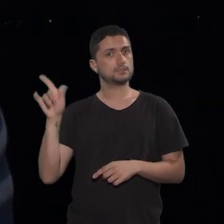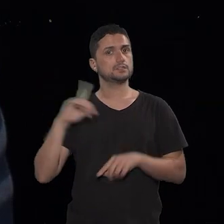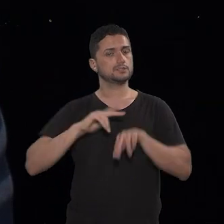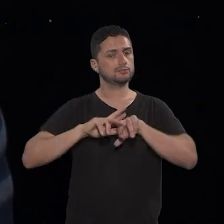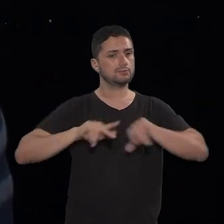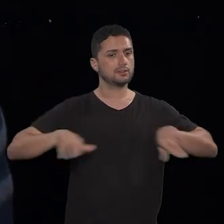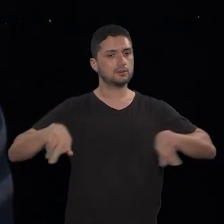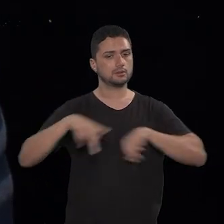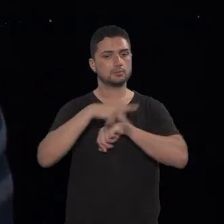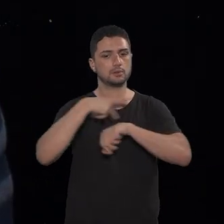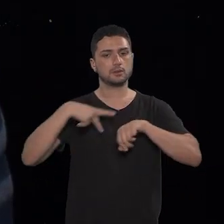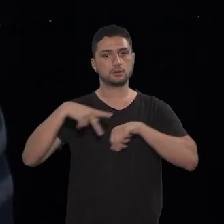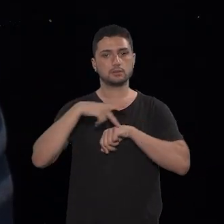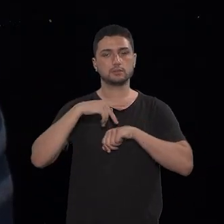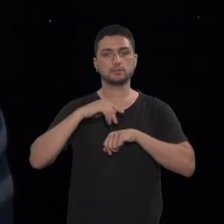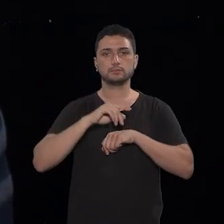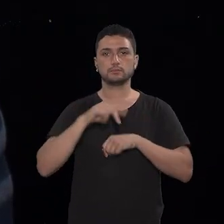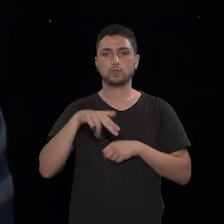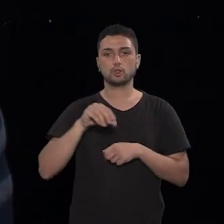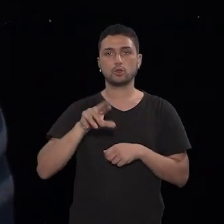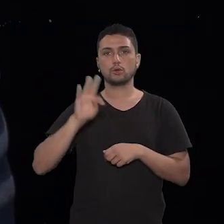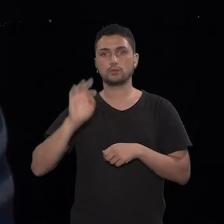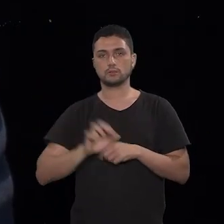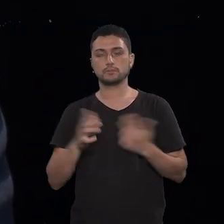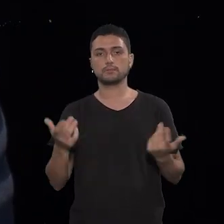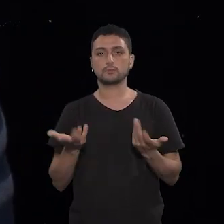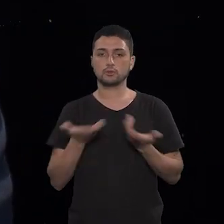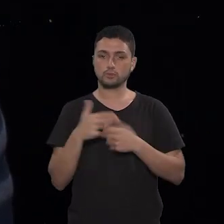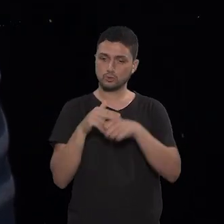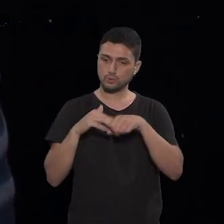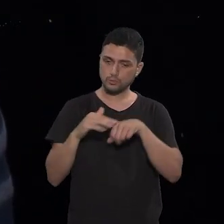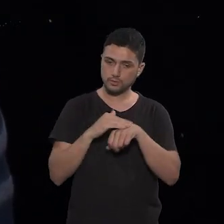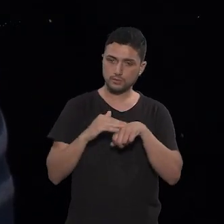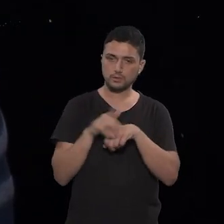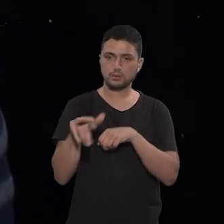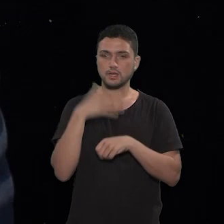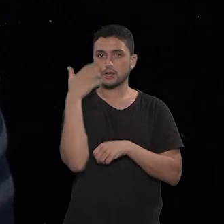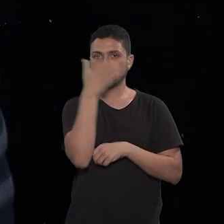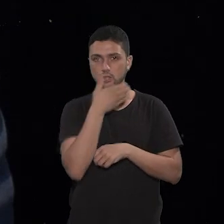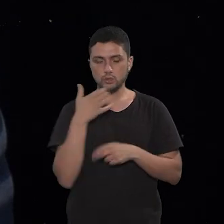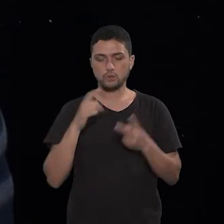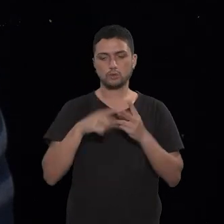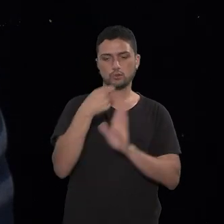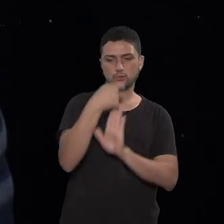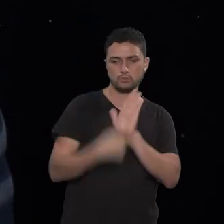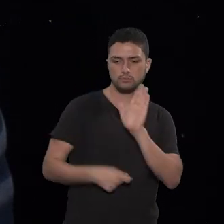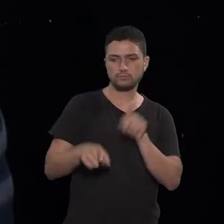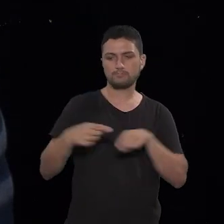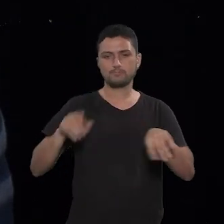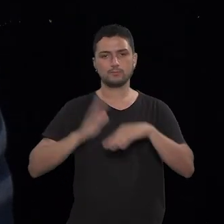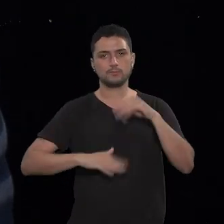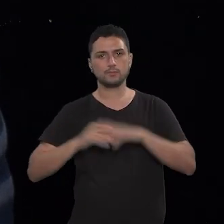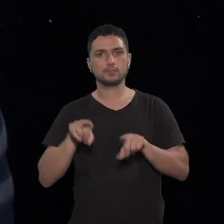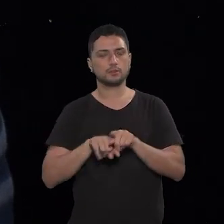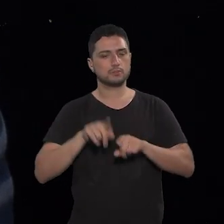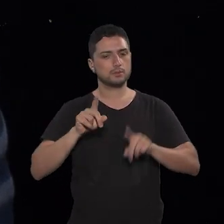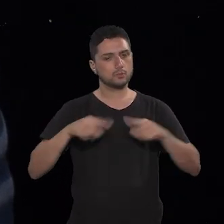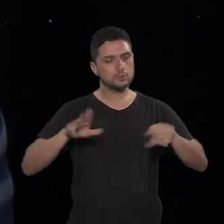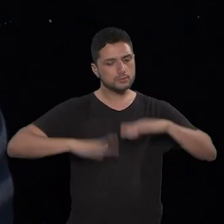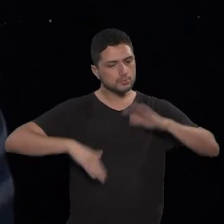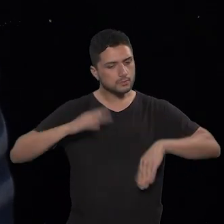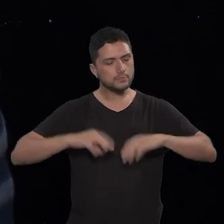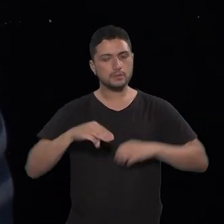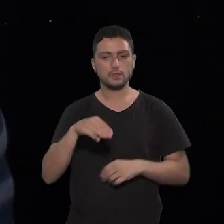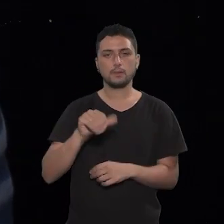Festa da Música, celebrada em países do Hemisfério Norte. Hoje nós vamos conversar com o cantor, compositor, percussionista